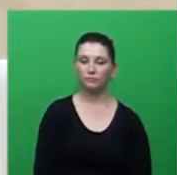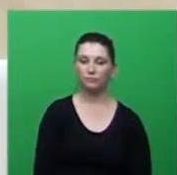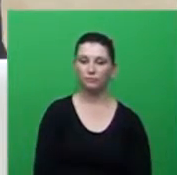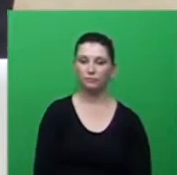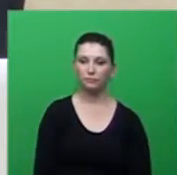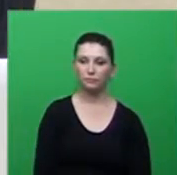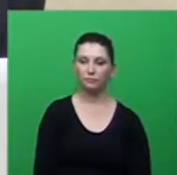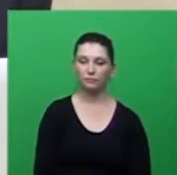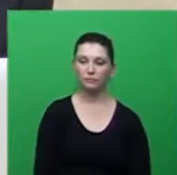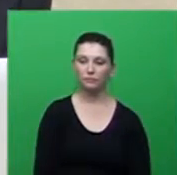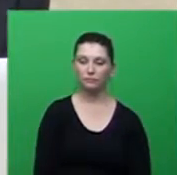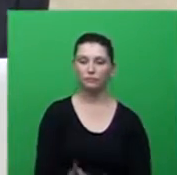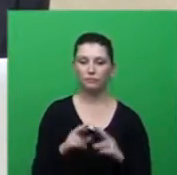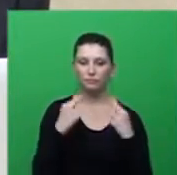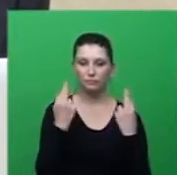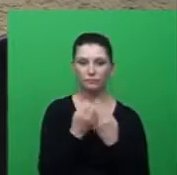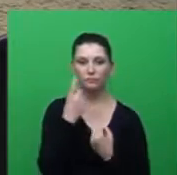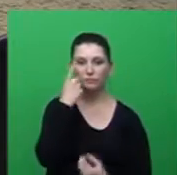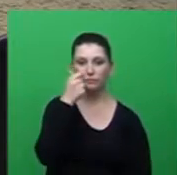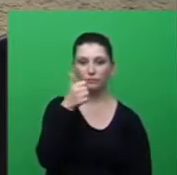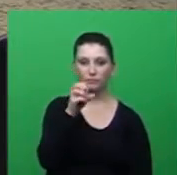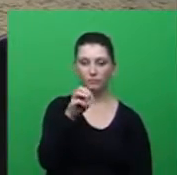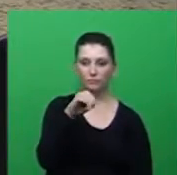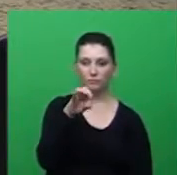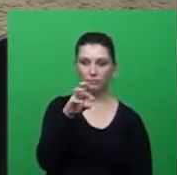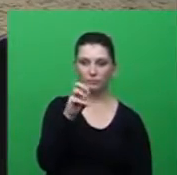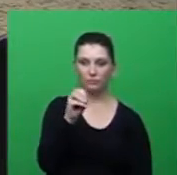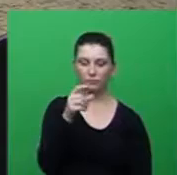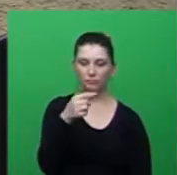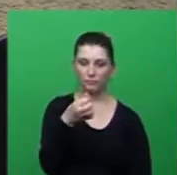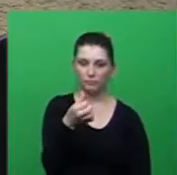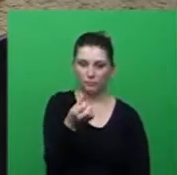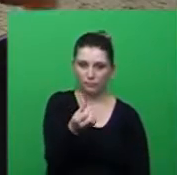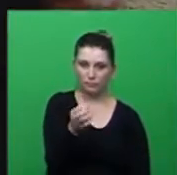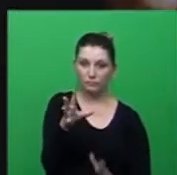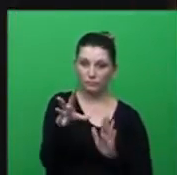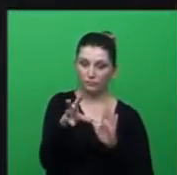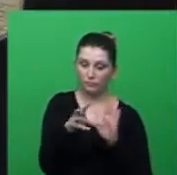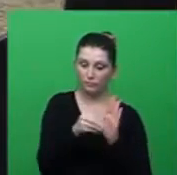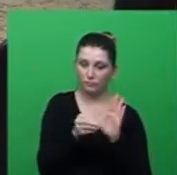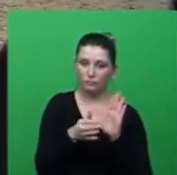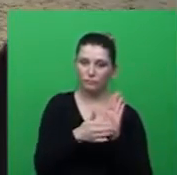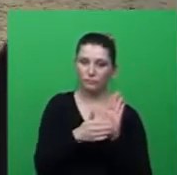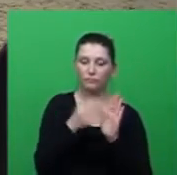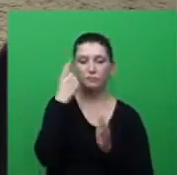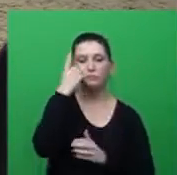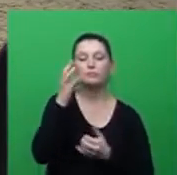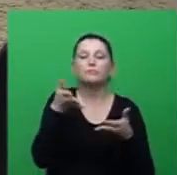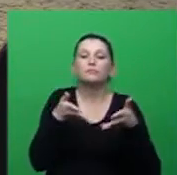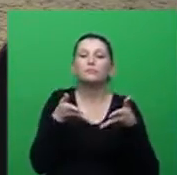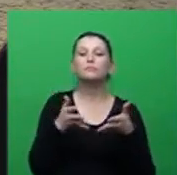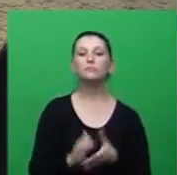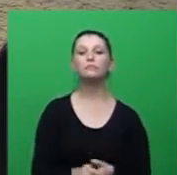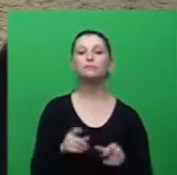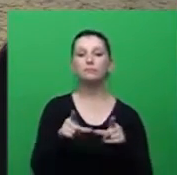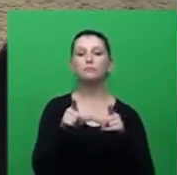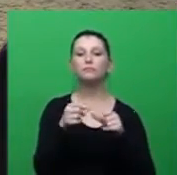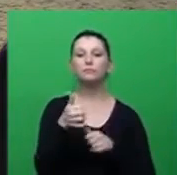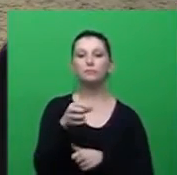matérias. Sessão do dia 10 de 5 de 2016. Resumo das proposições do grande expediente.